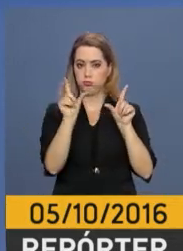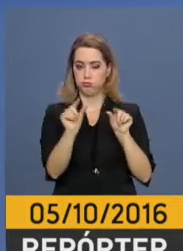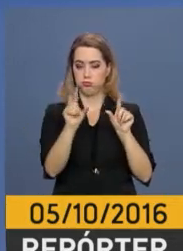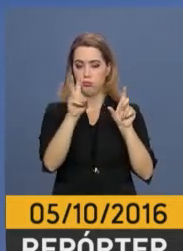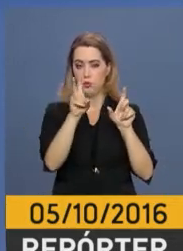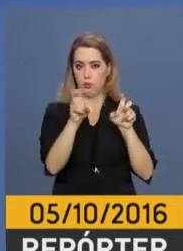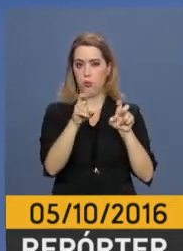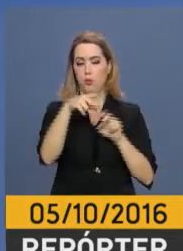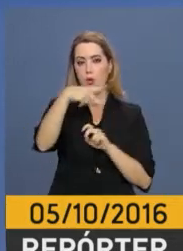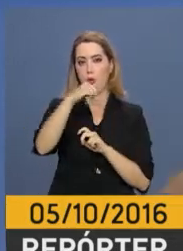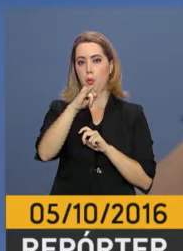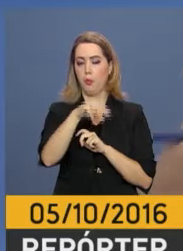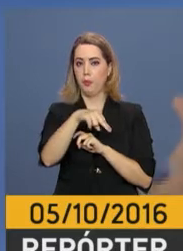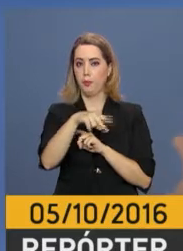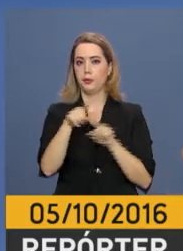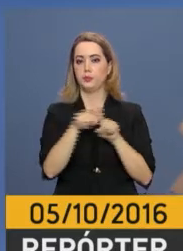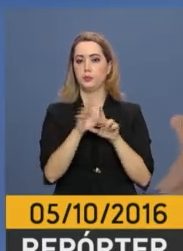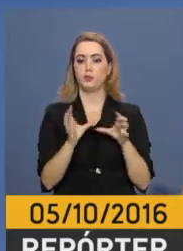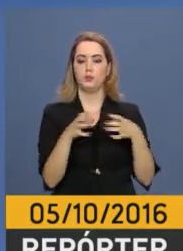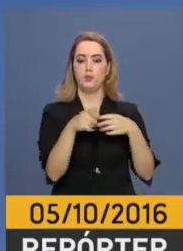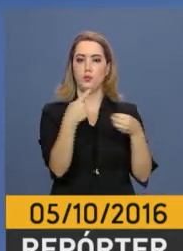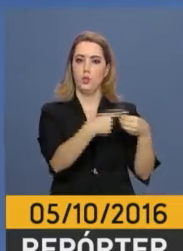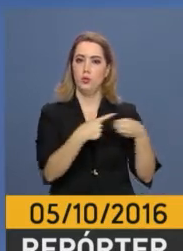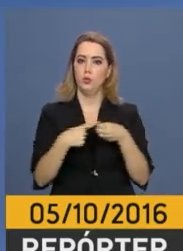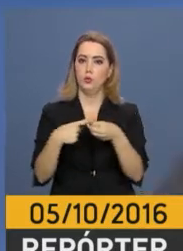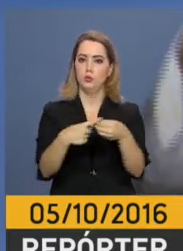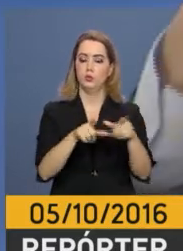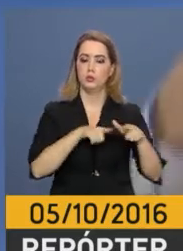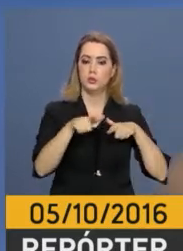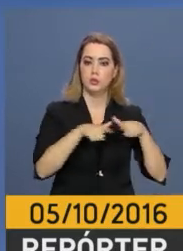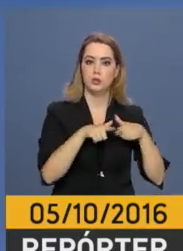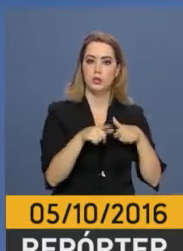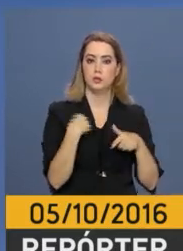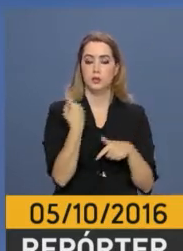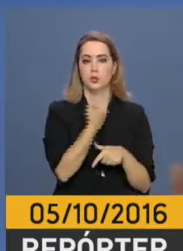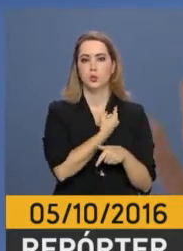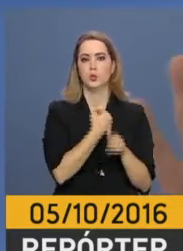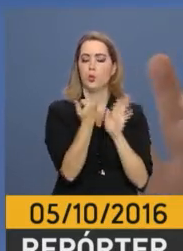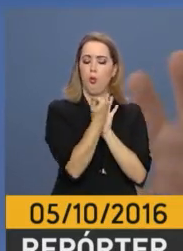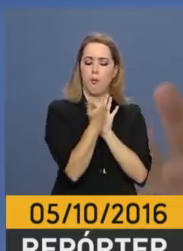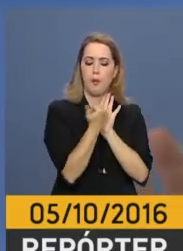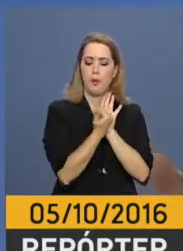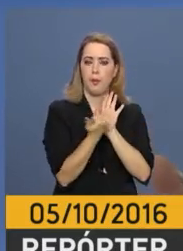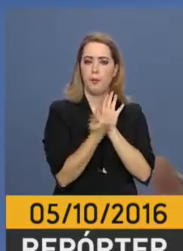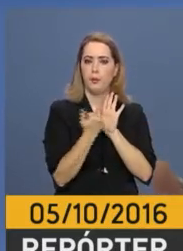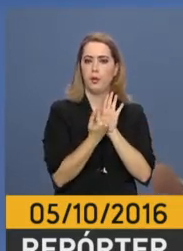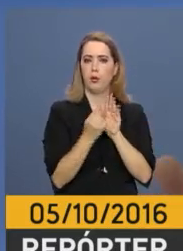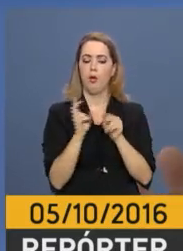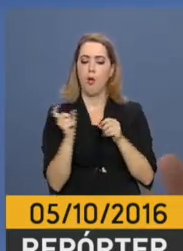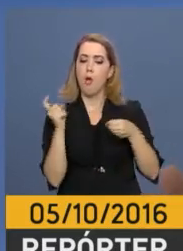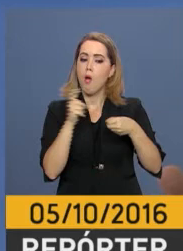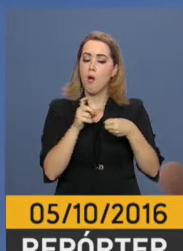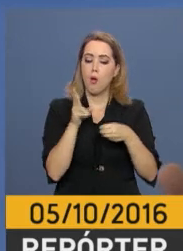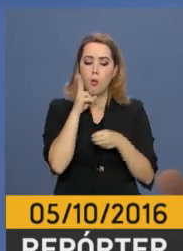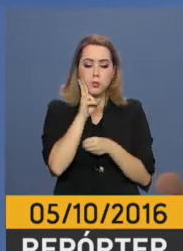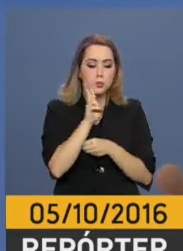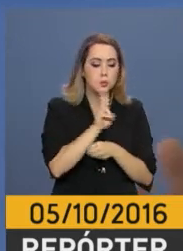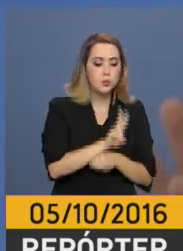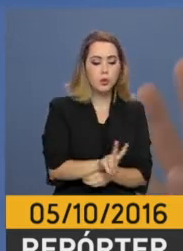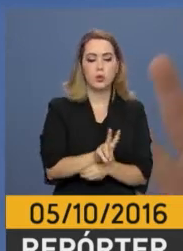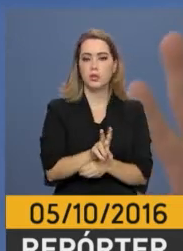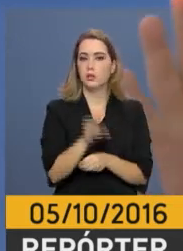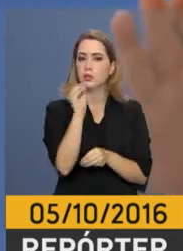os municípios e os os agentes que trabalharem dentro dos nossos protocolos voltado para as crianças do bolsa família